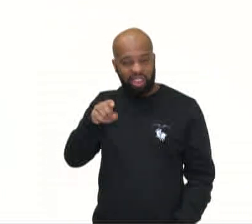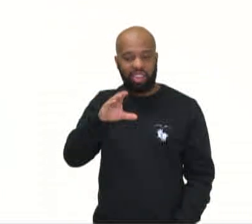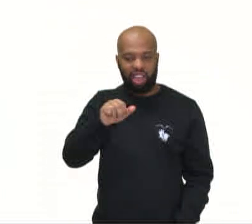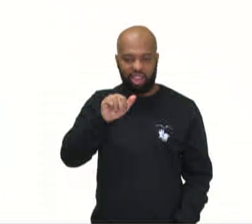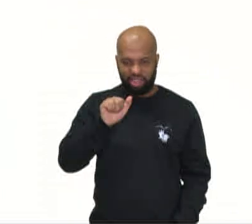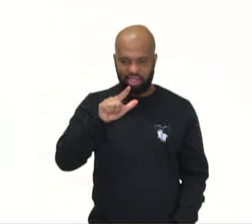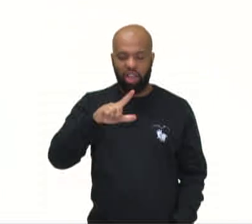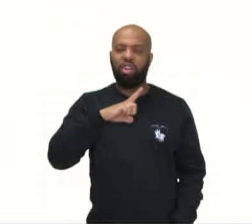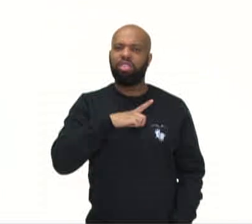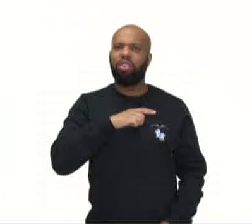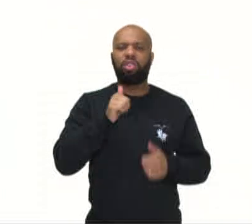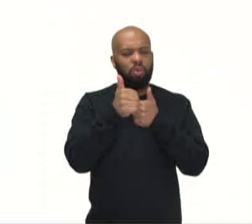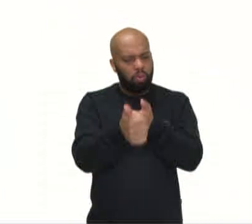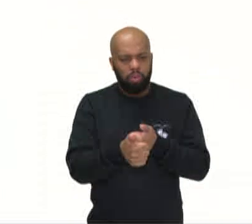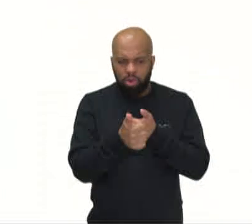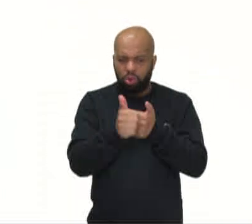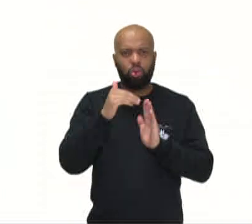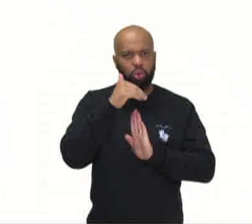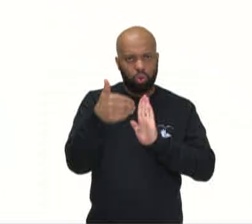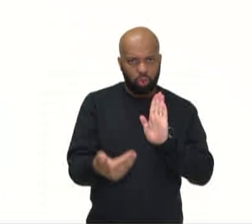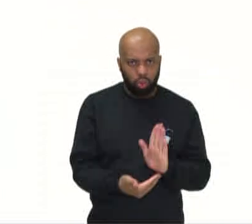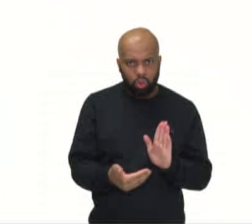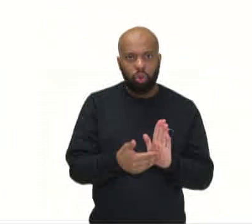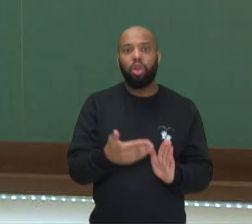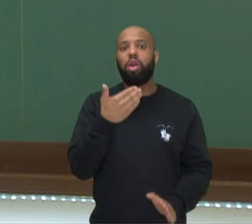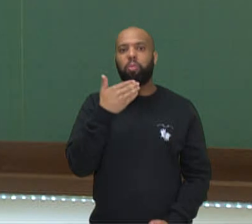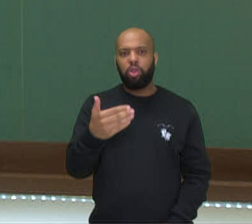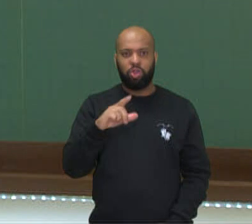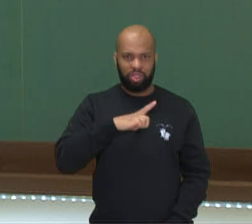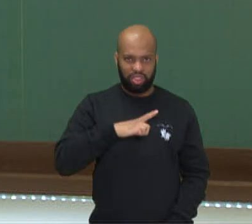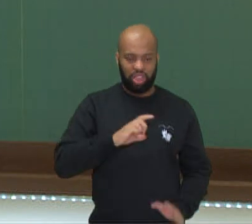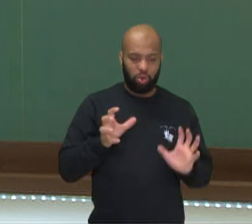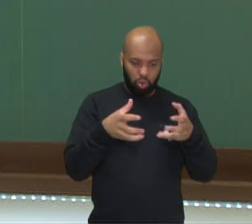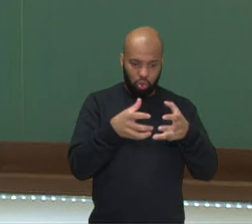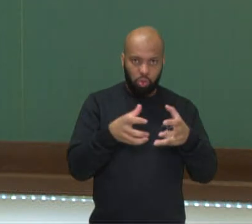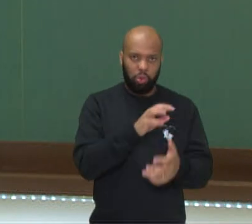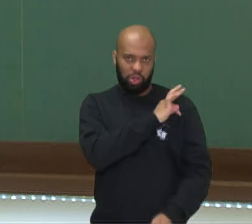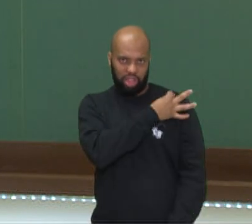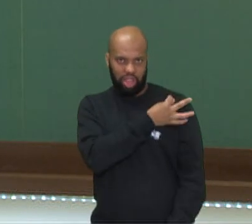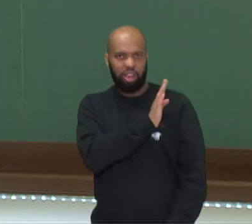enviando correspondentes para a França e Barcelona.